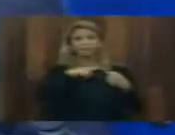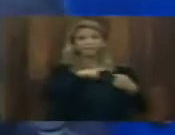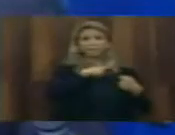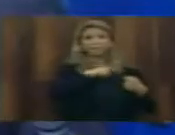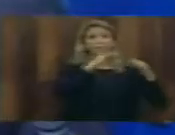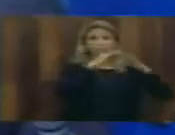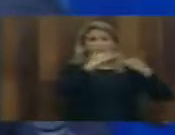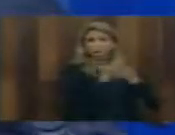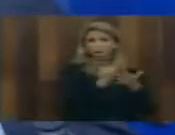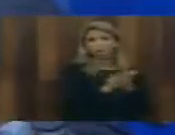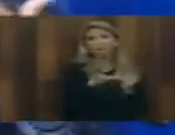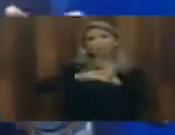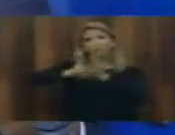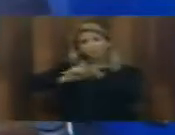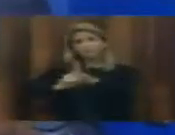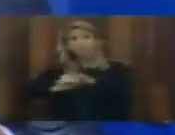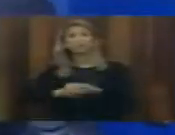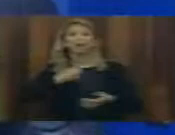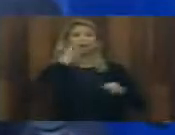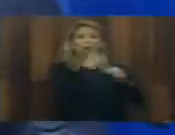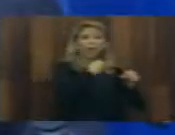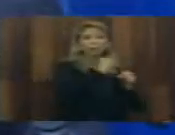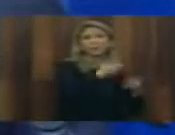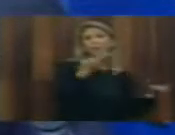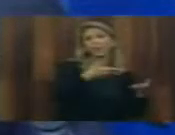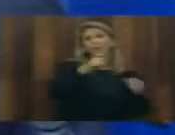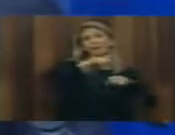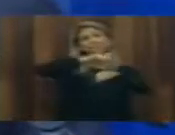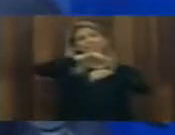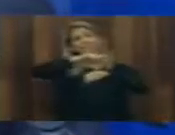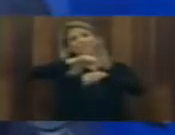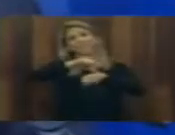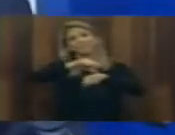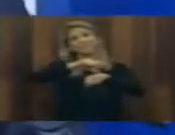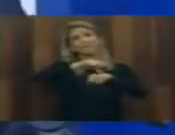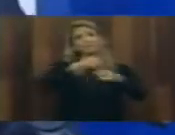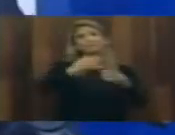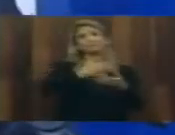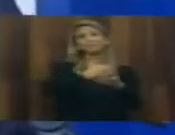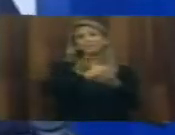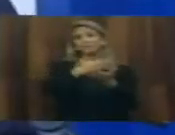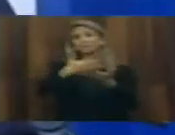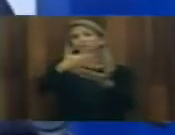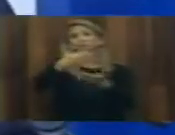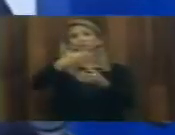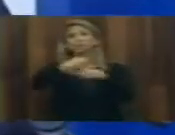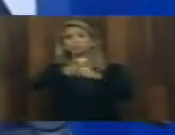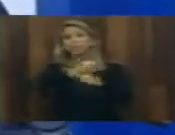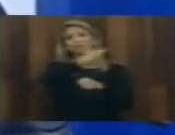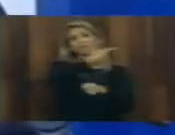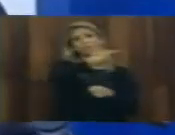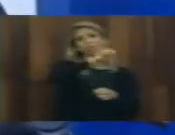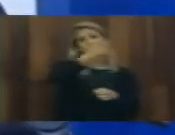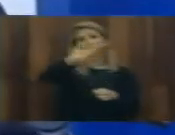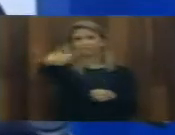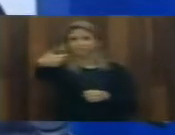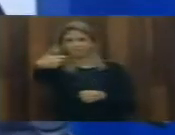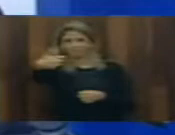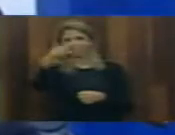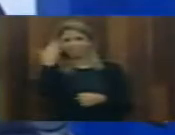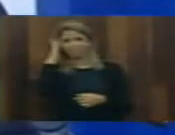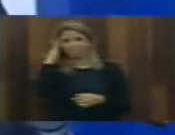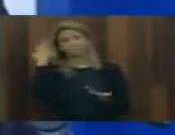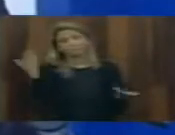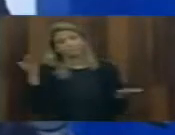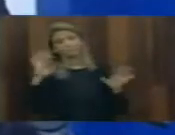está em andamento, com obras atrasadas desde 2012. Então, até a educação agora